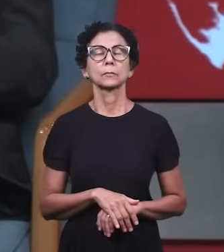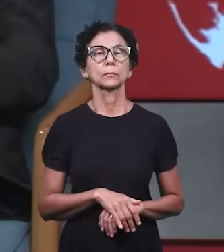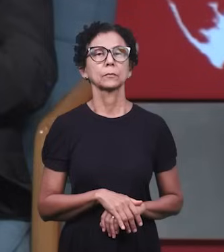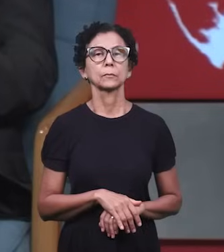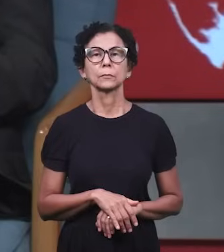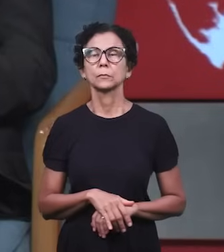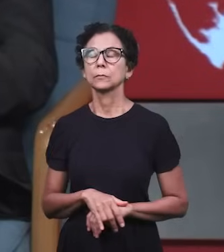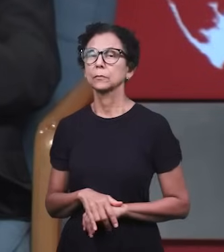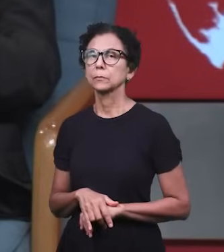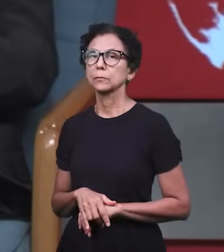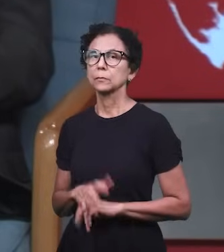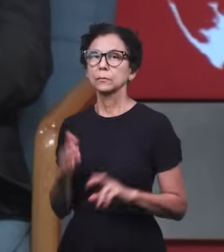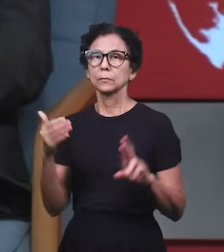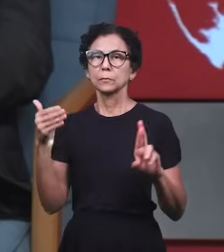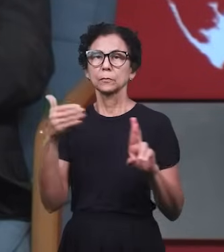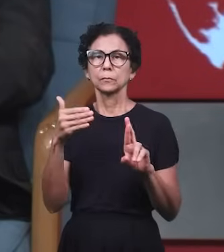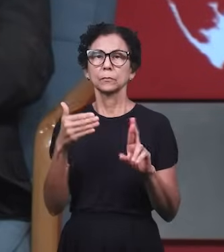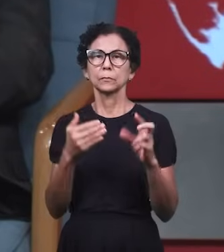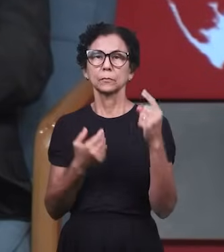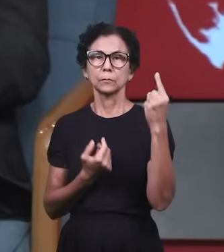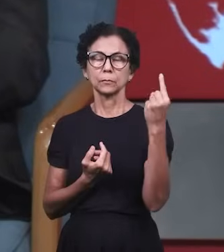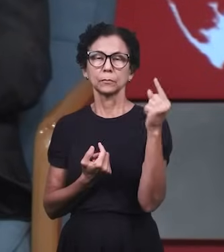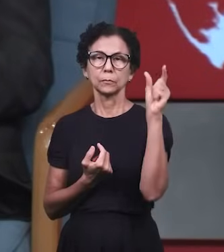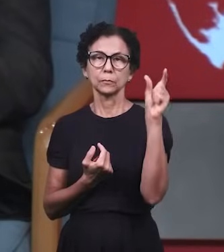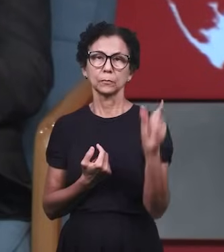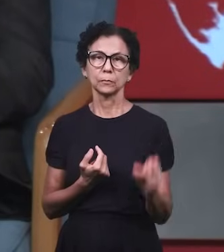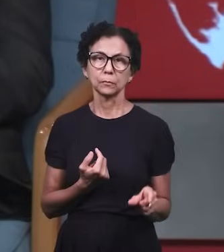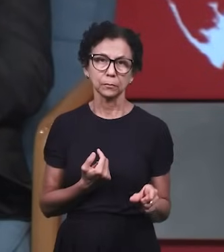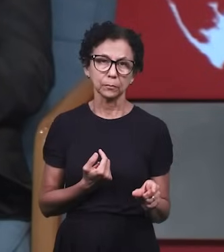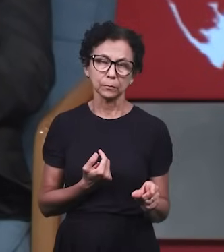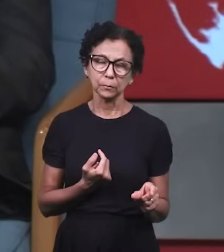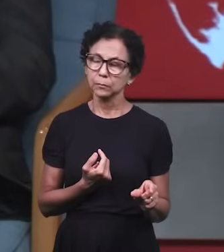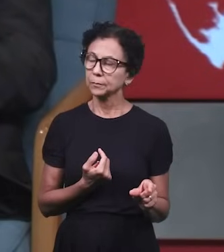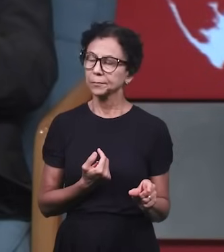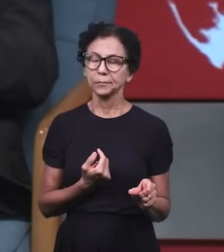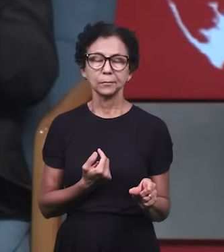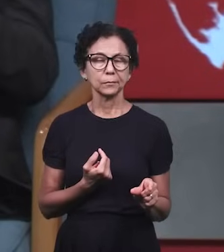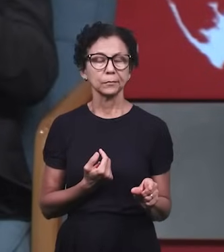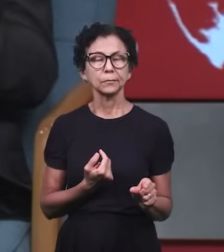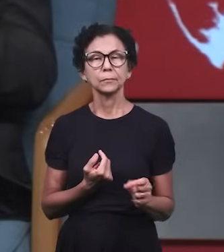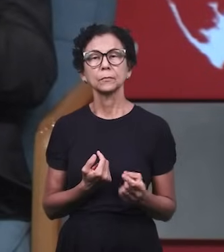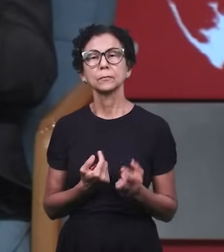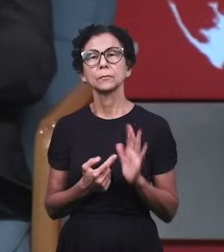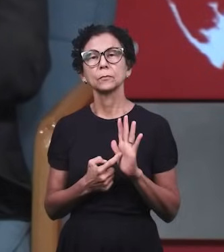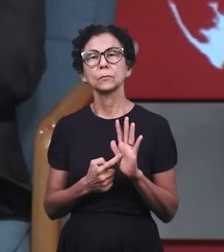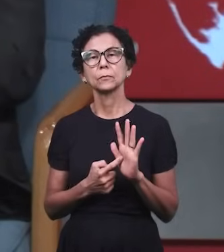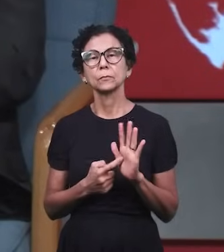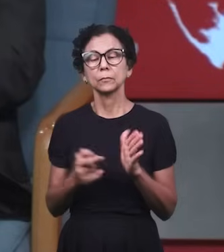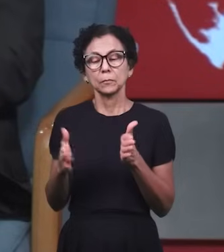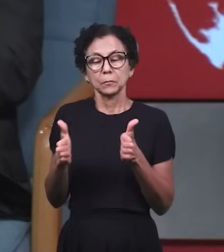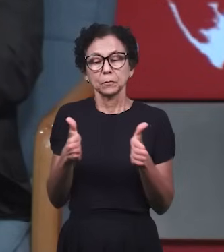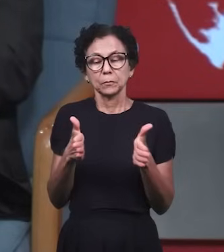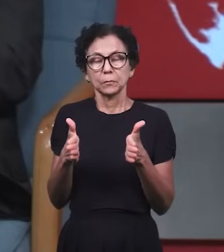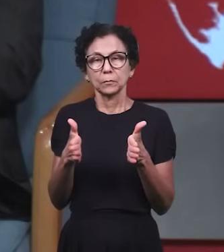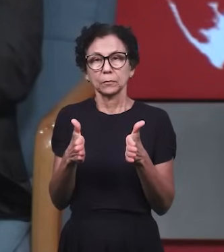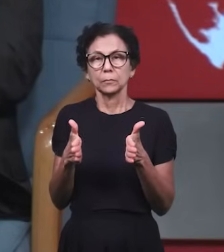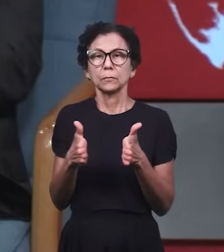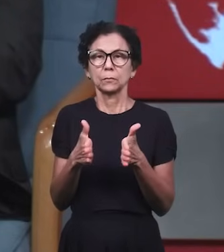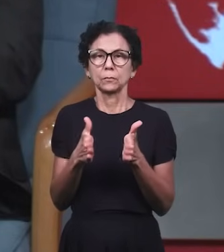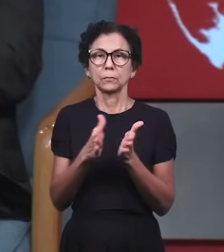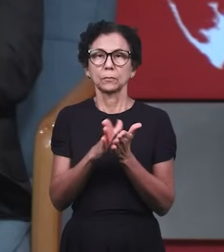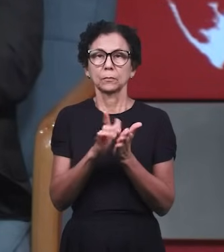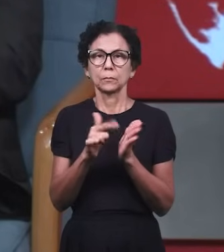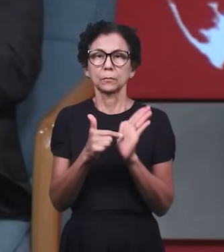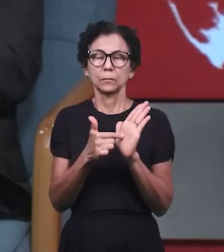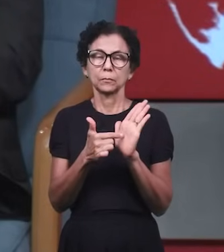acontecimento isolado, mas marca o início de um período, né, como está descrito profeticamente